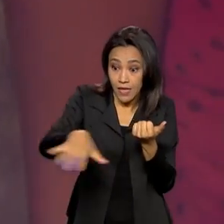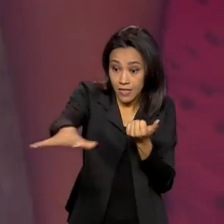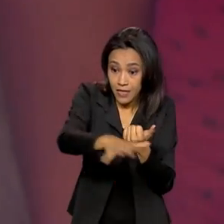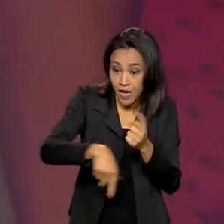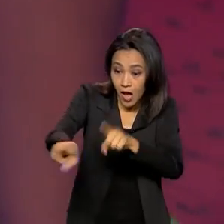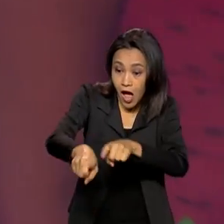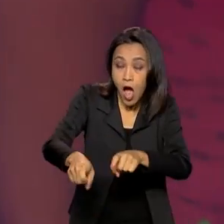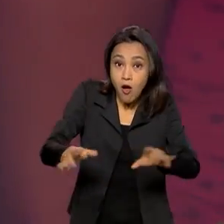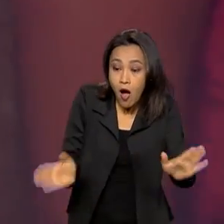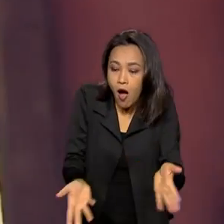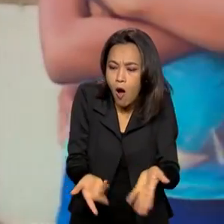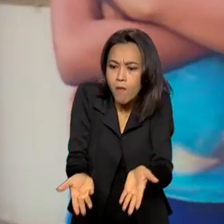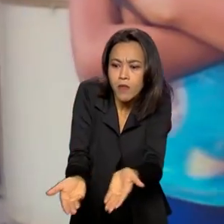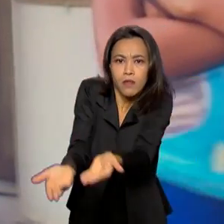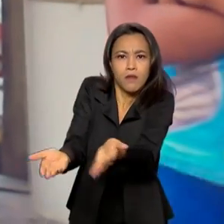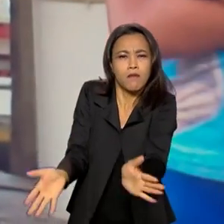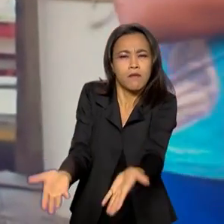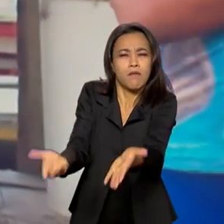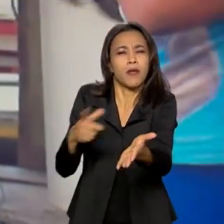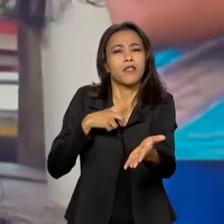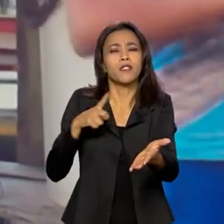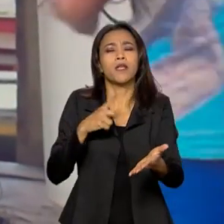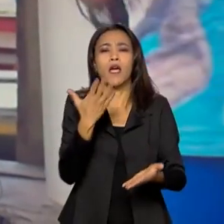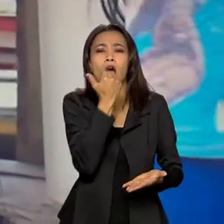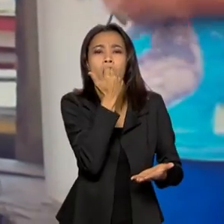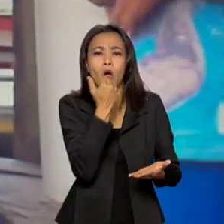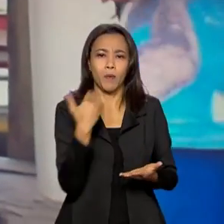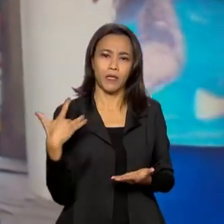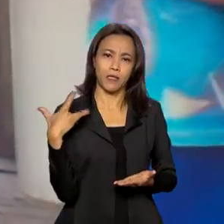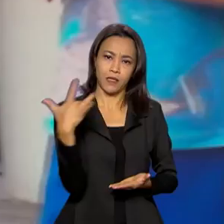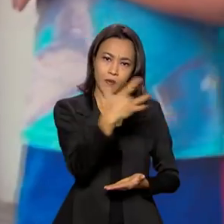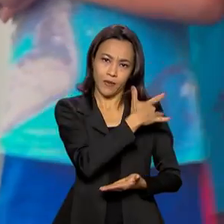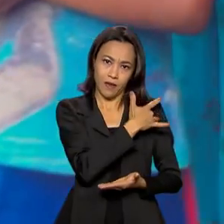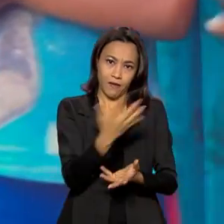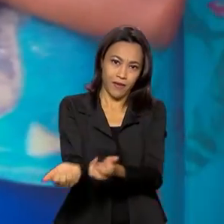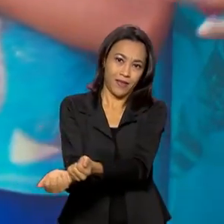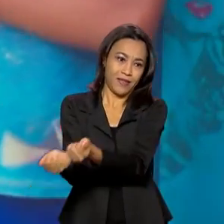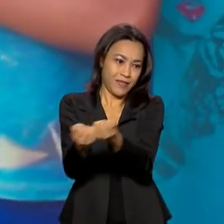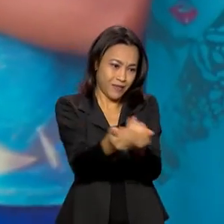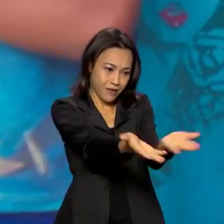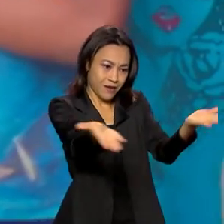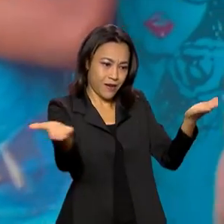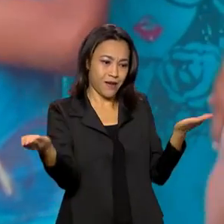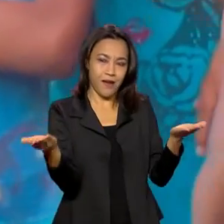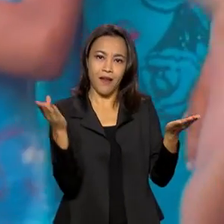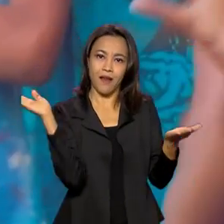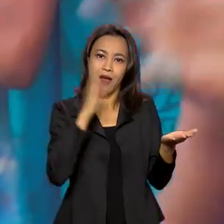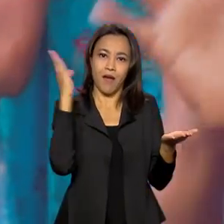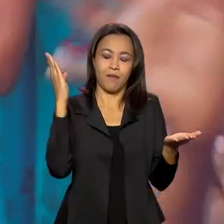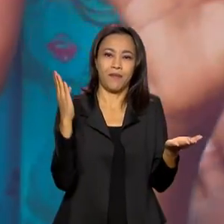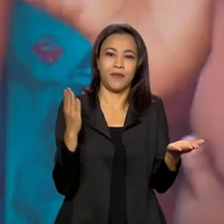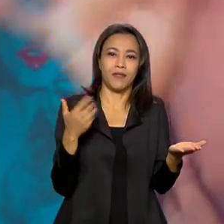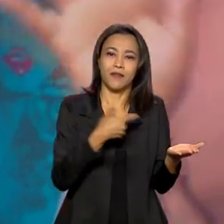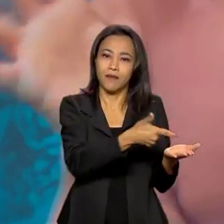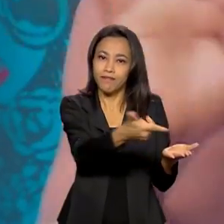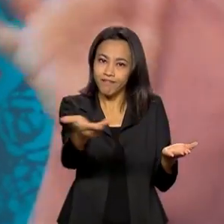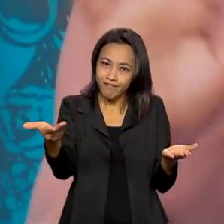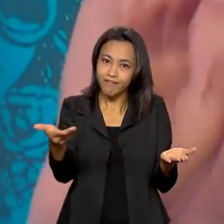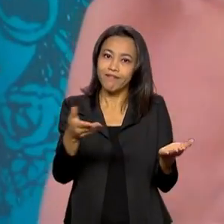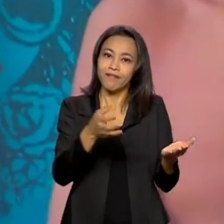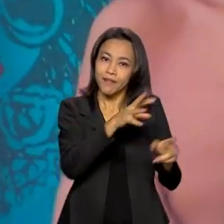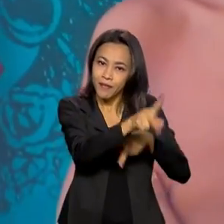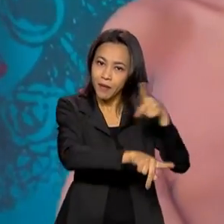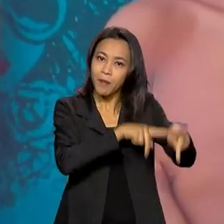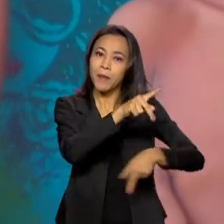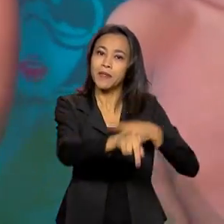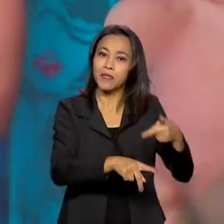com que a gente tenha um alimento saudável né sendo entregue essa população de uma maneira mais rápida mais instantânea até porque a